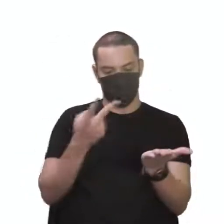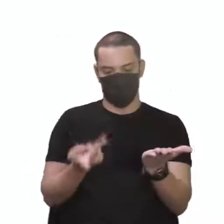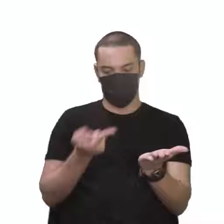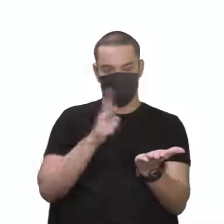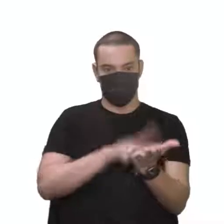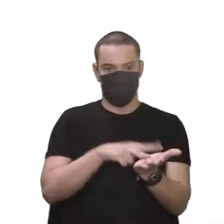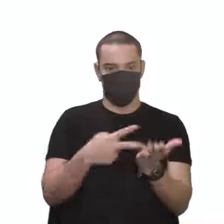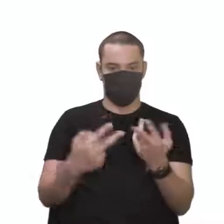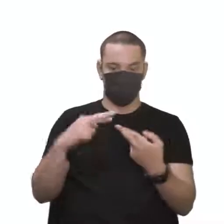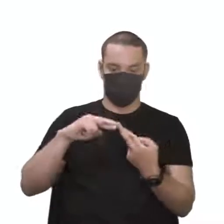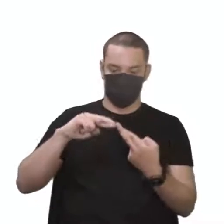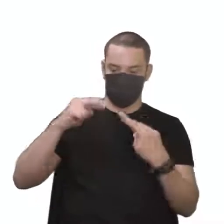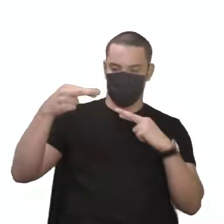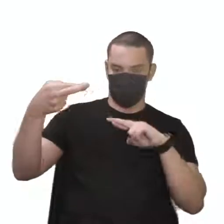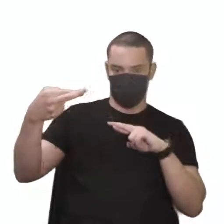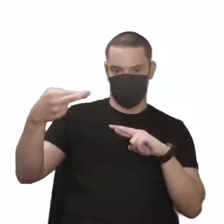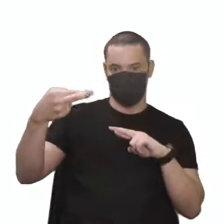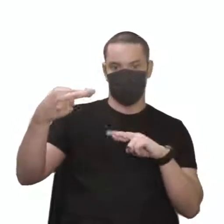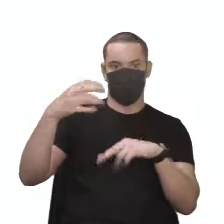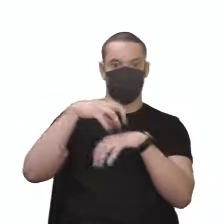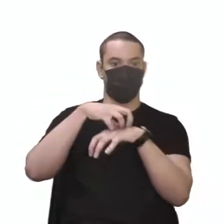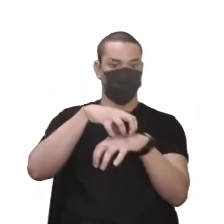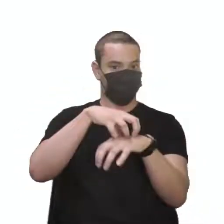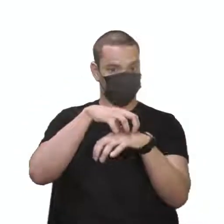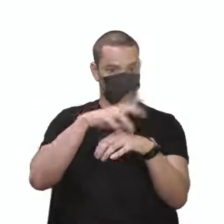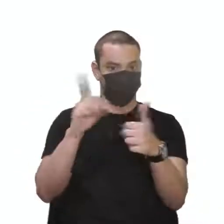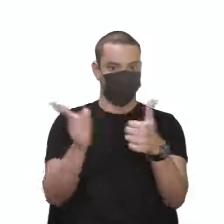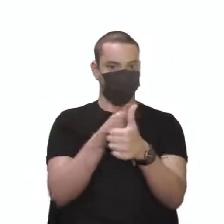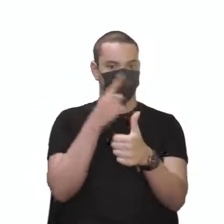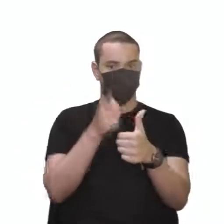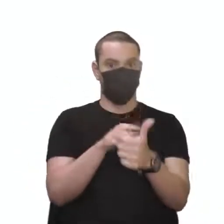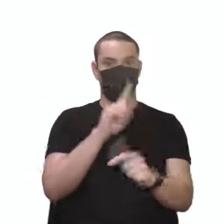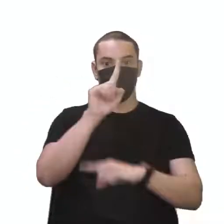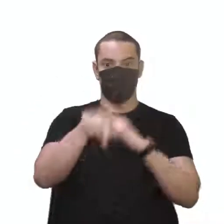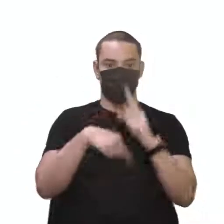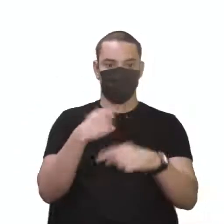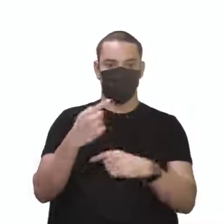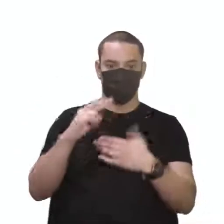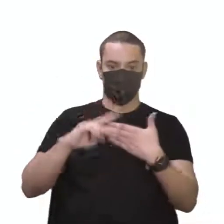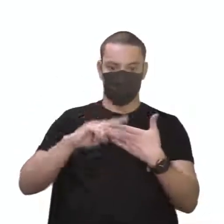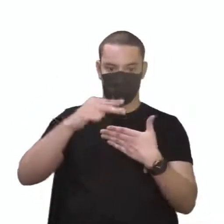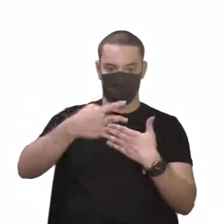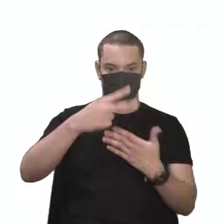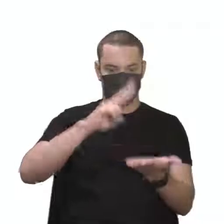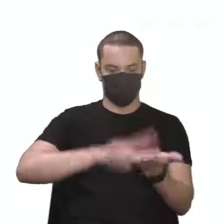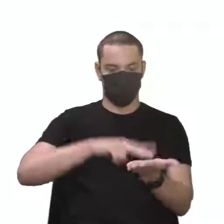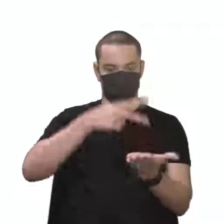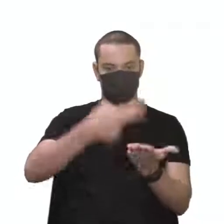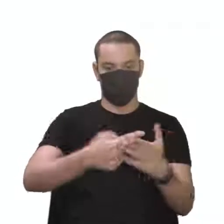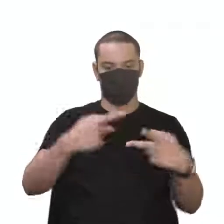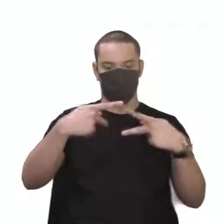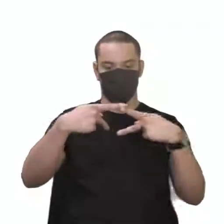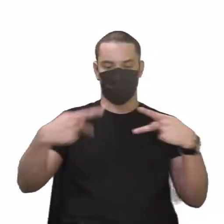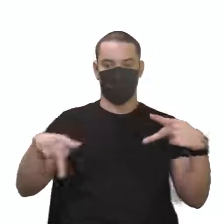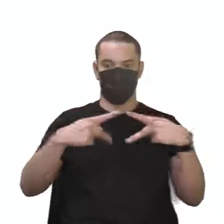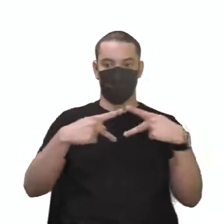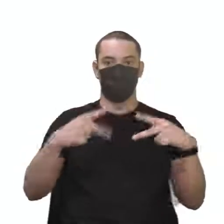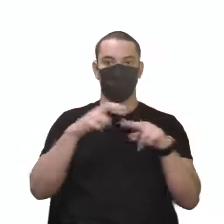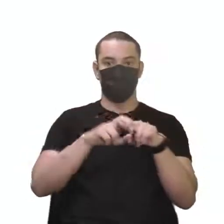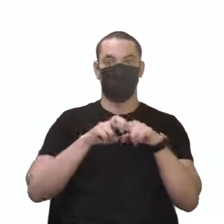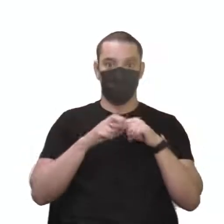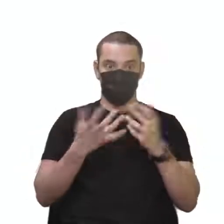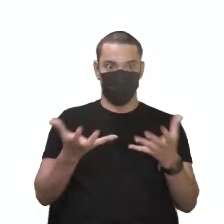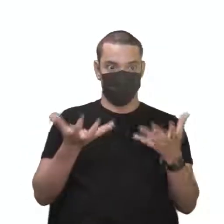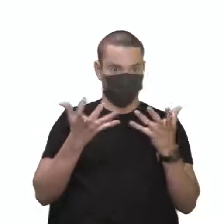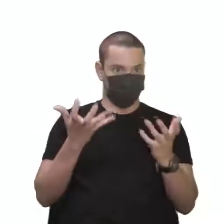gene em RNA mensageiro e a consequente tradução em proteína. Então, quando